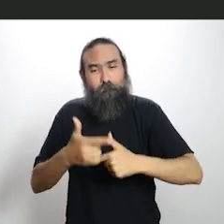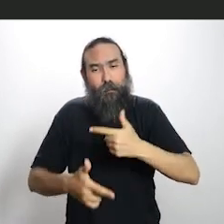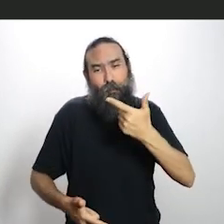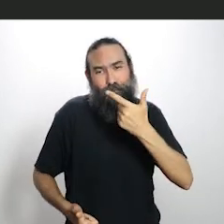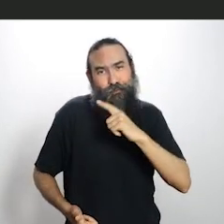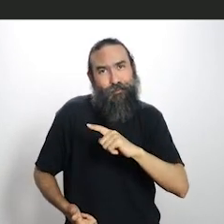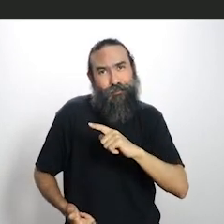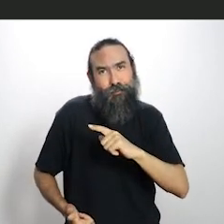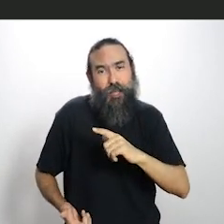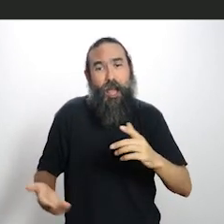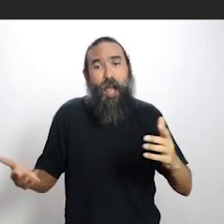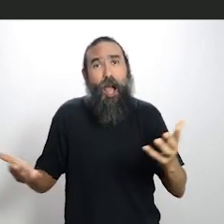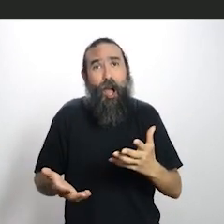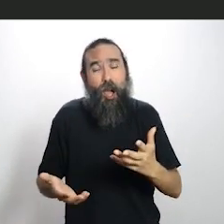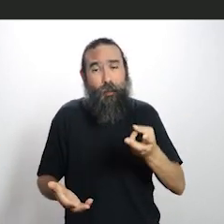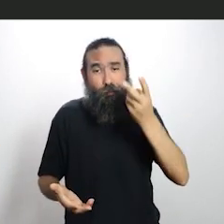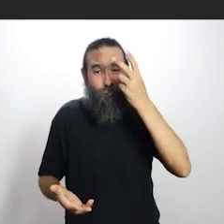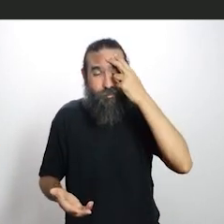momento